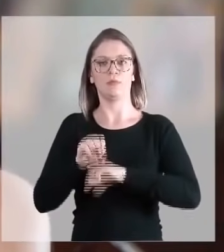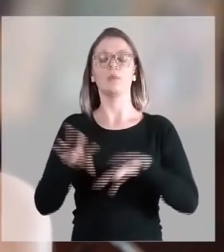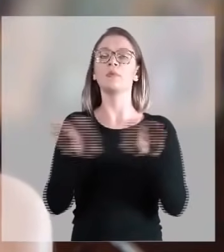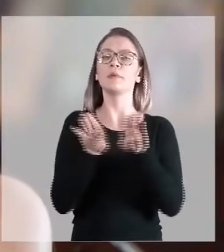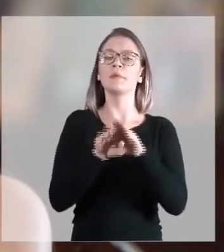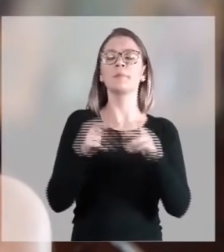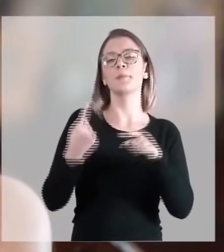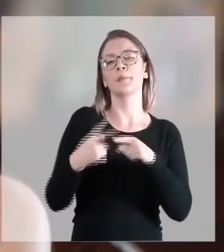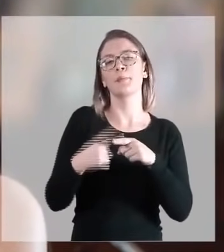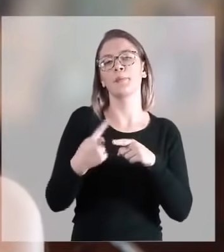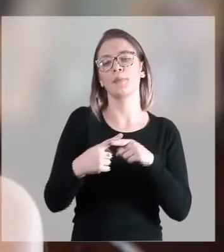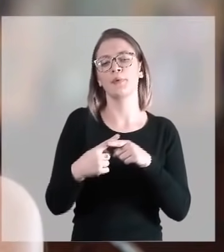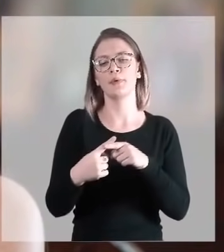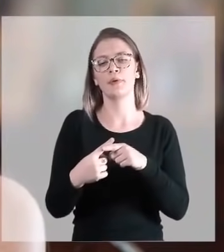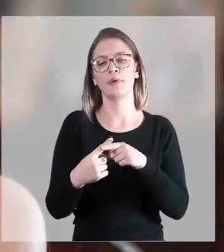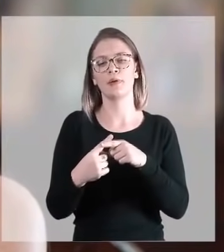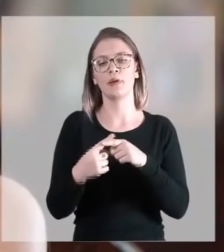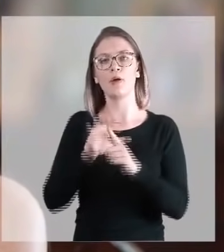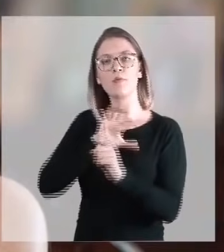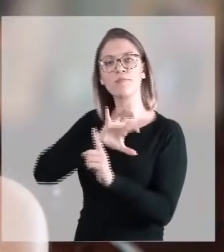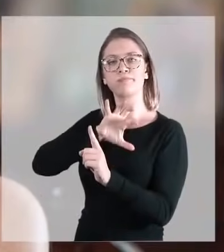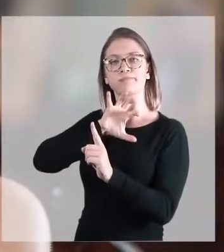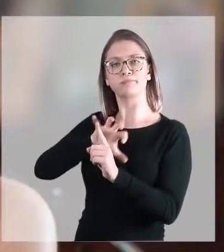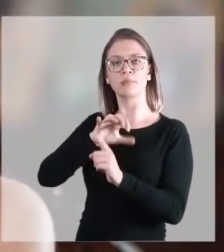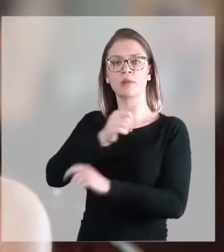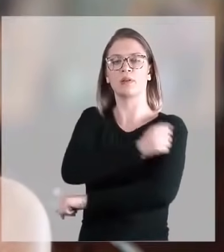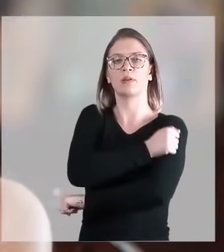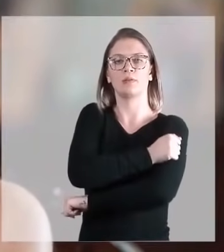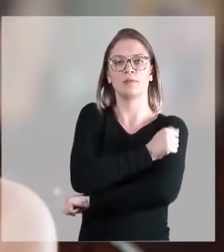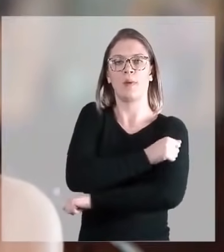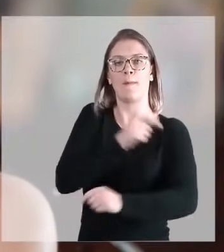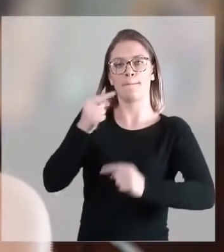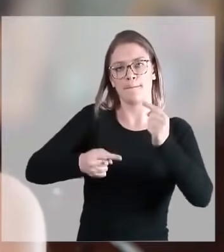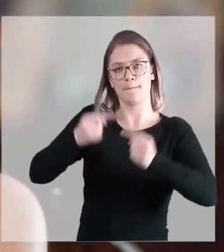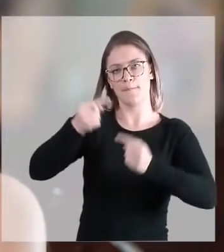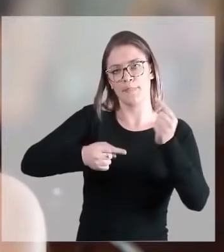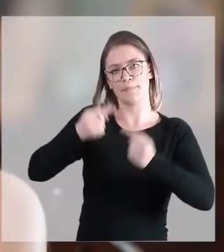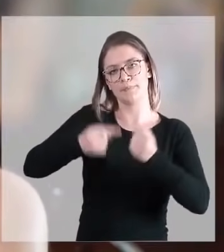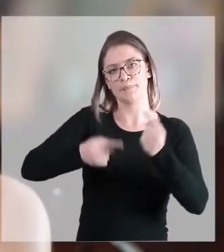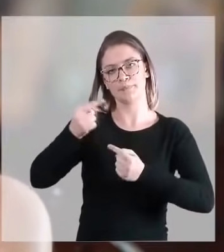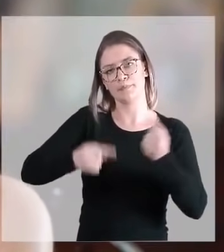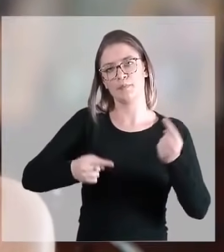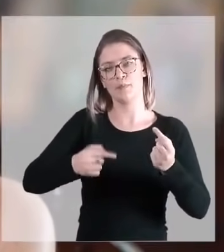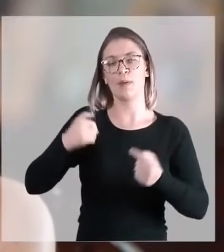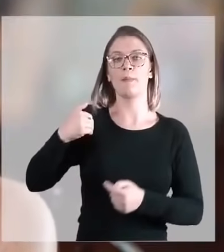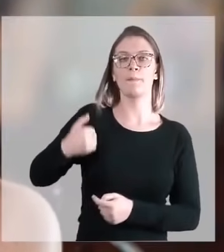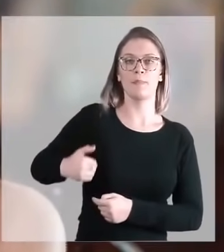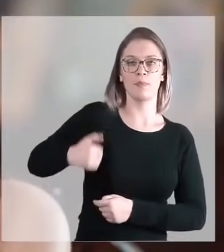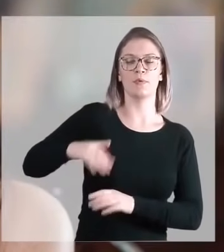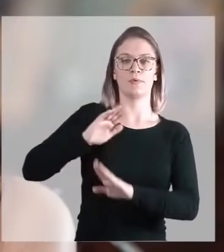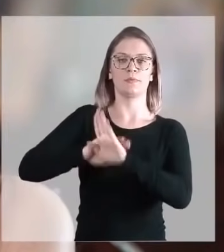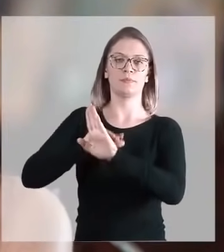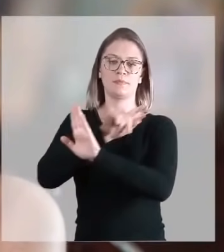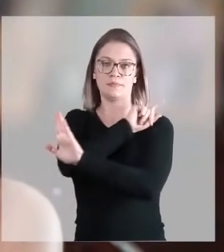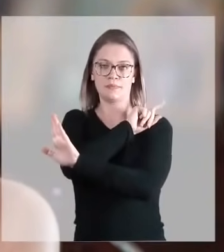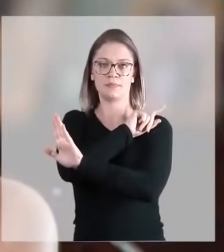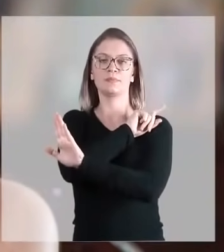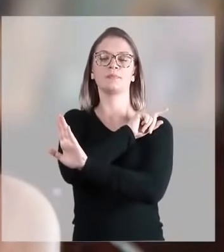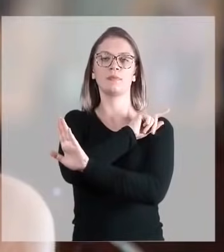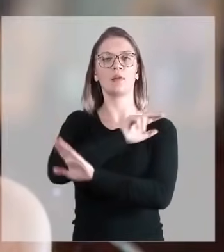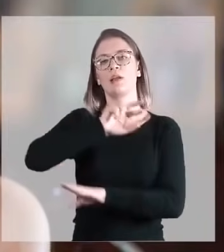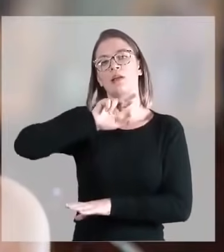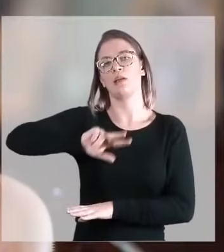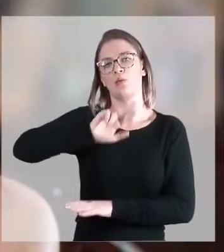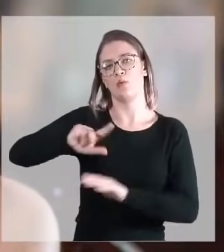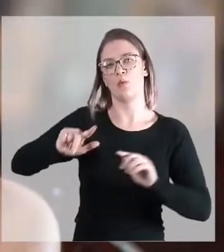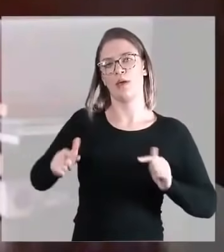porque incute nos alunos convicções políticas e, digamos, até morais ou ideológicas que não são aquelas